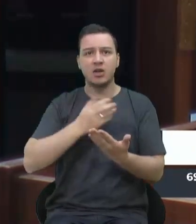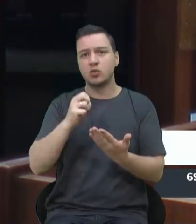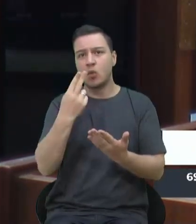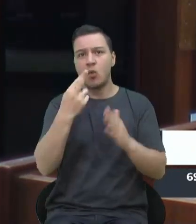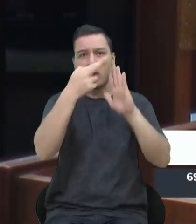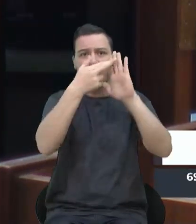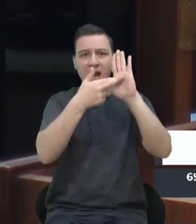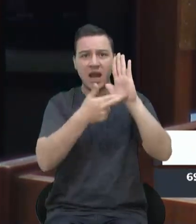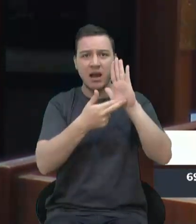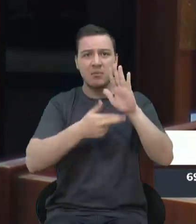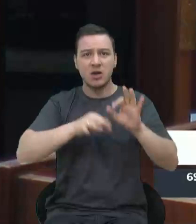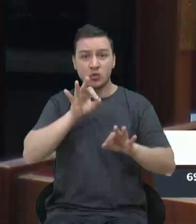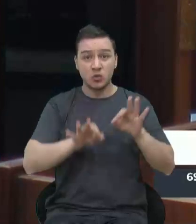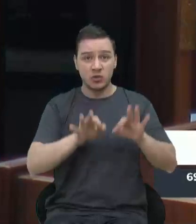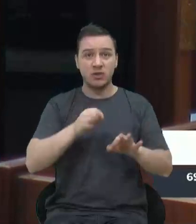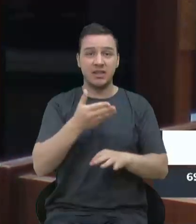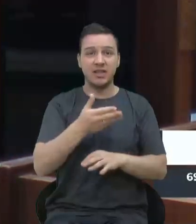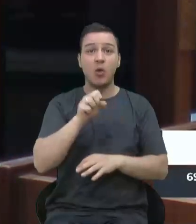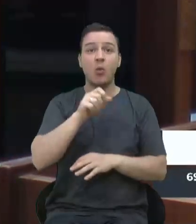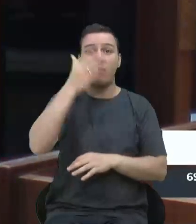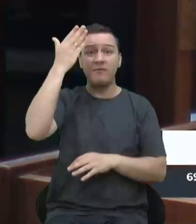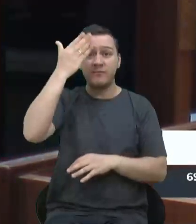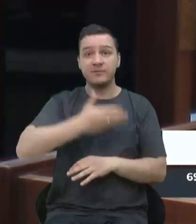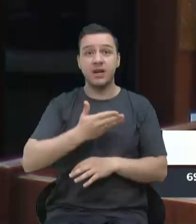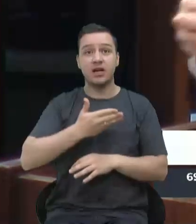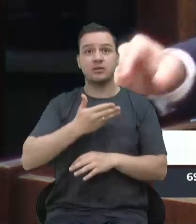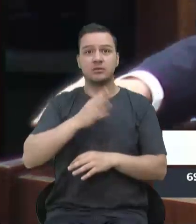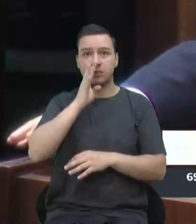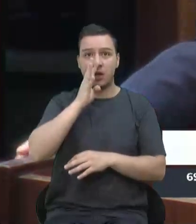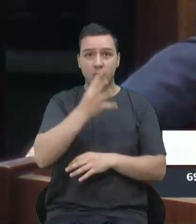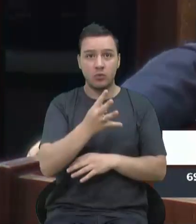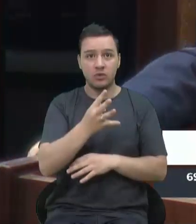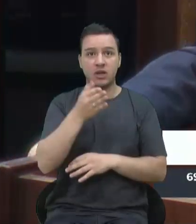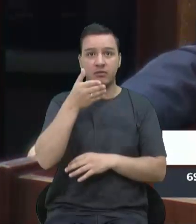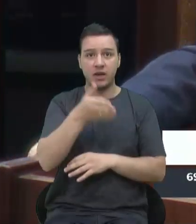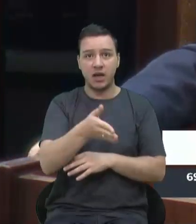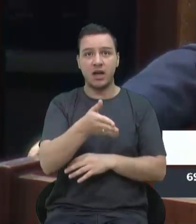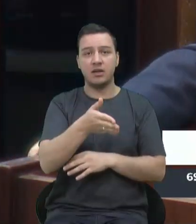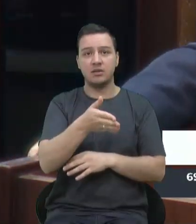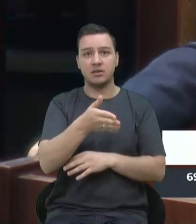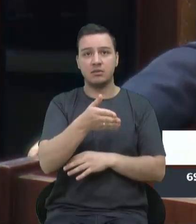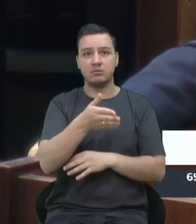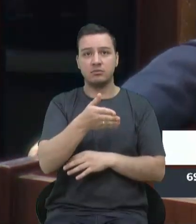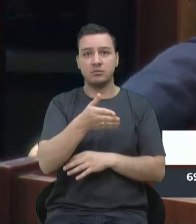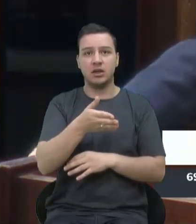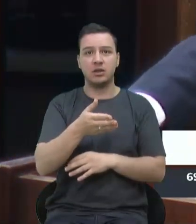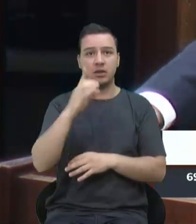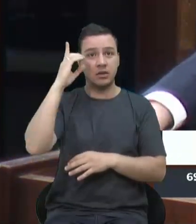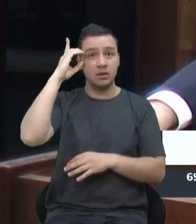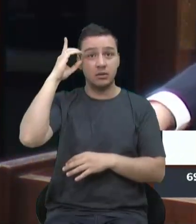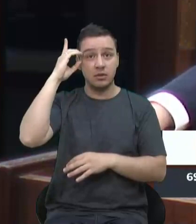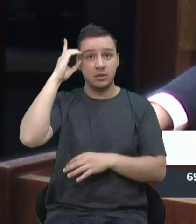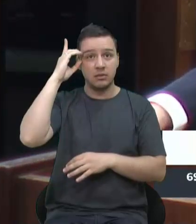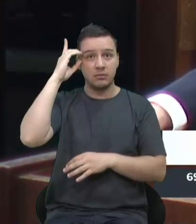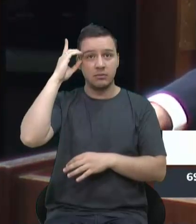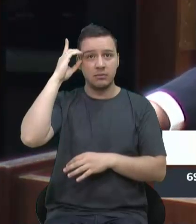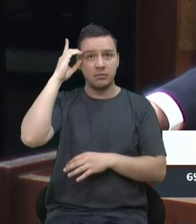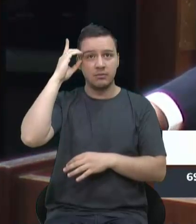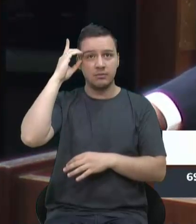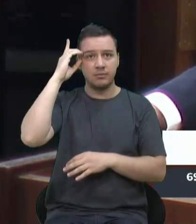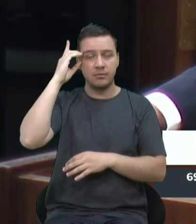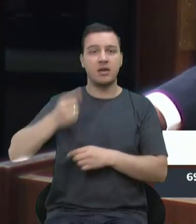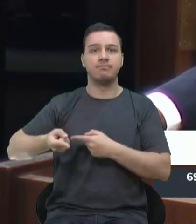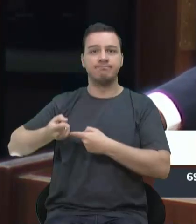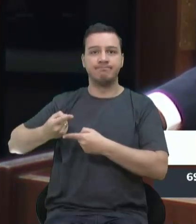jurídica, qual era o fato que se imputava, que se atribuía à então presidente Dilma Rousseff? A prática das